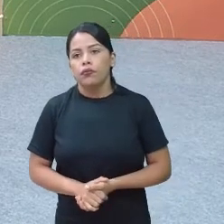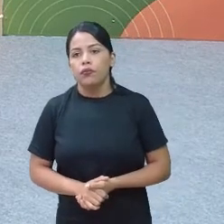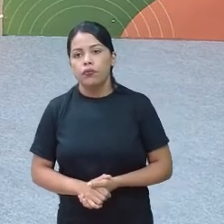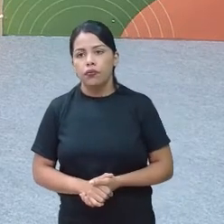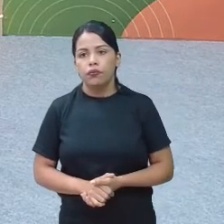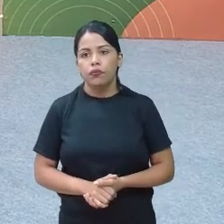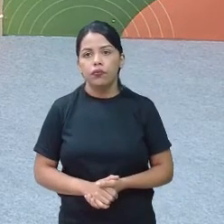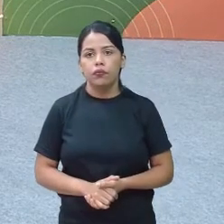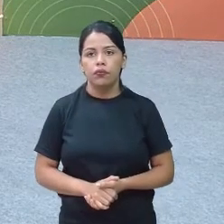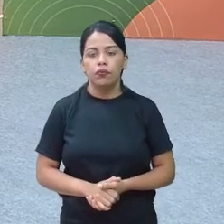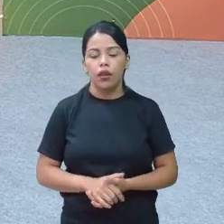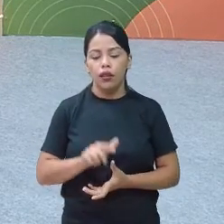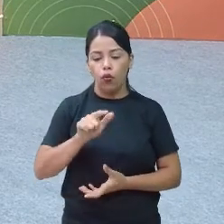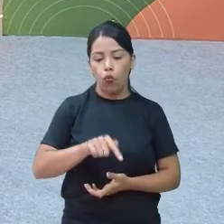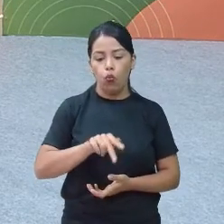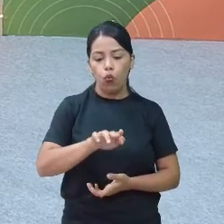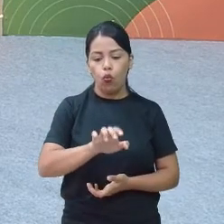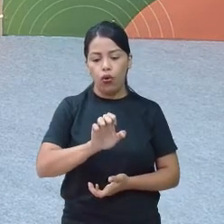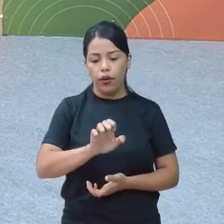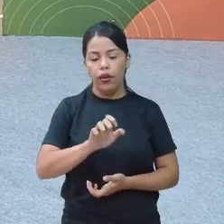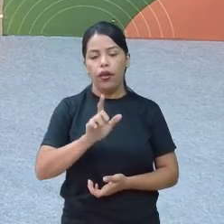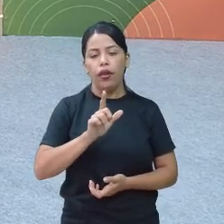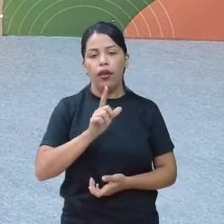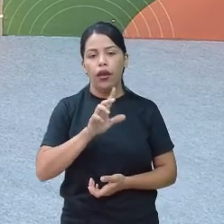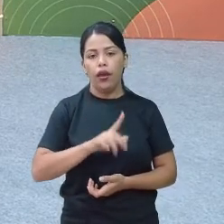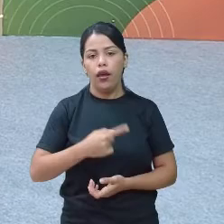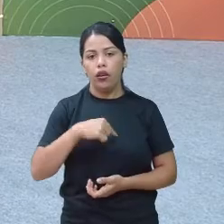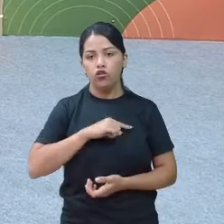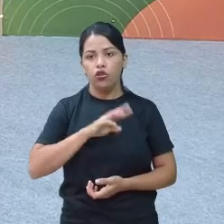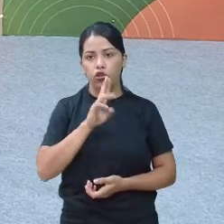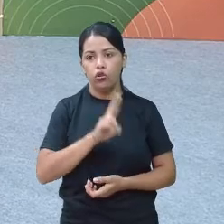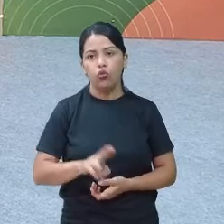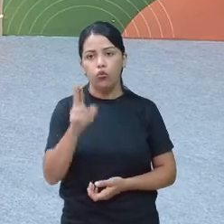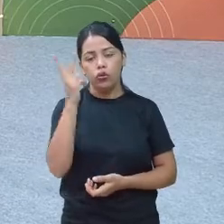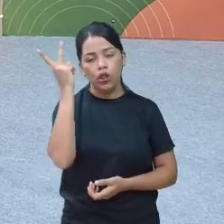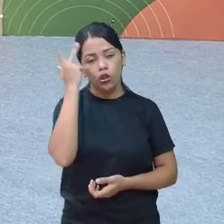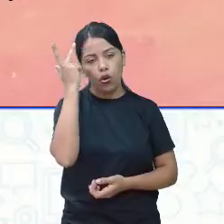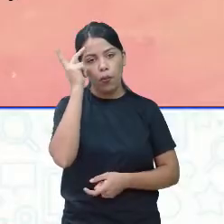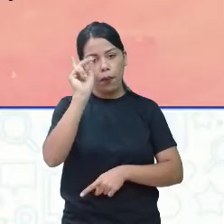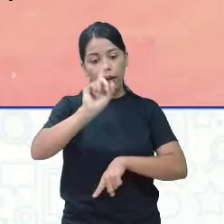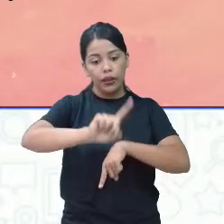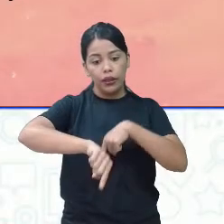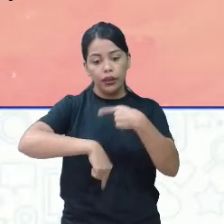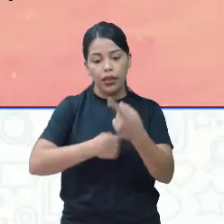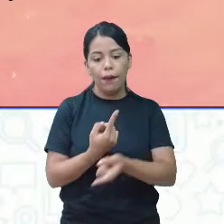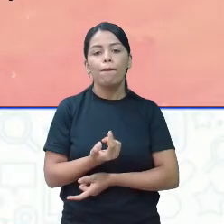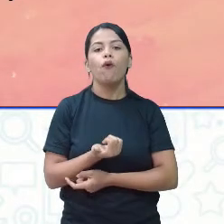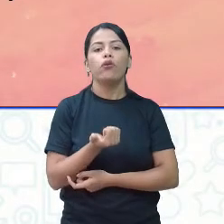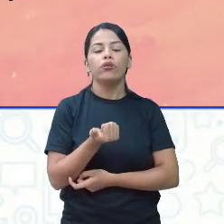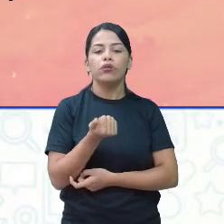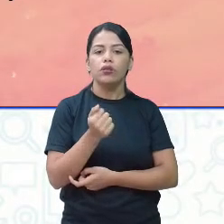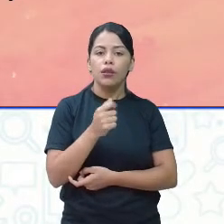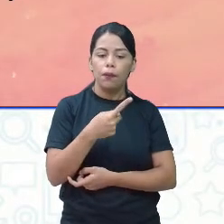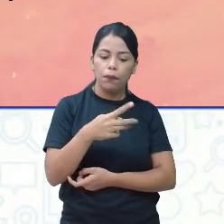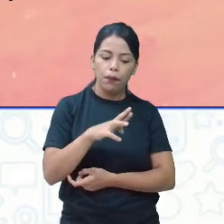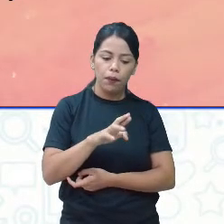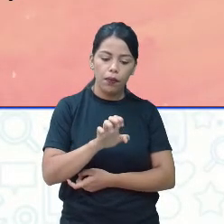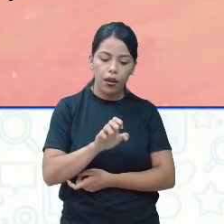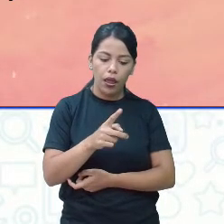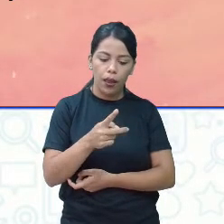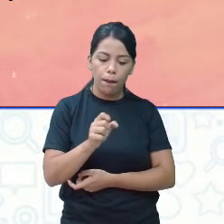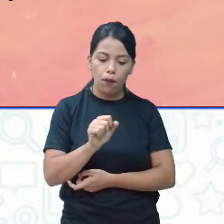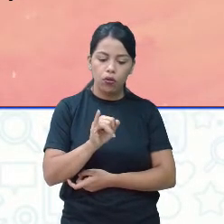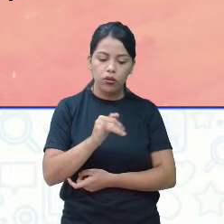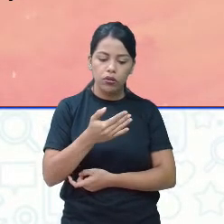O pronome relativo que emprega-se preferencialmente depois de preposições a,